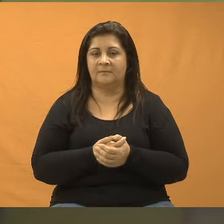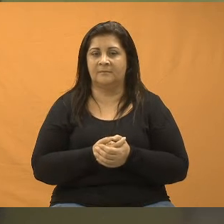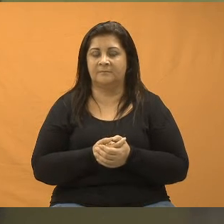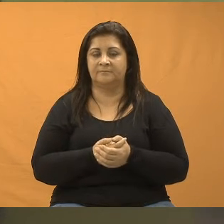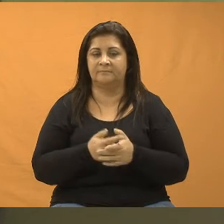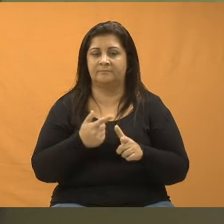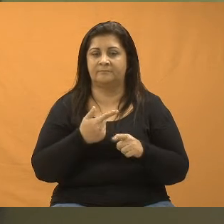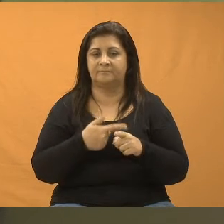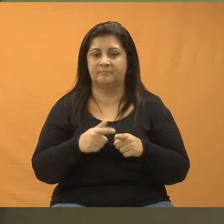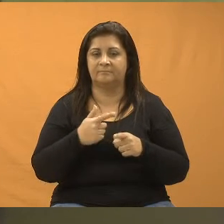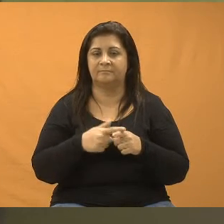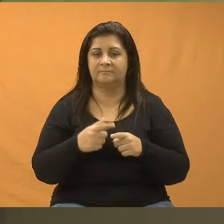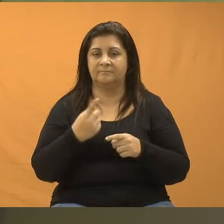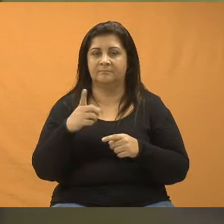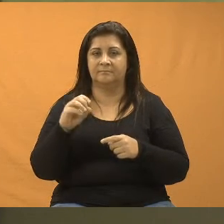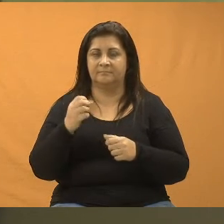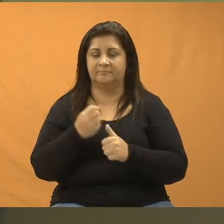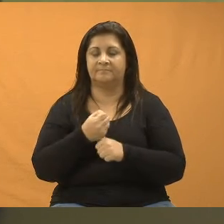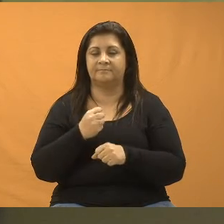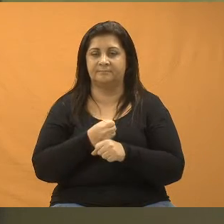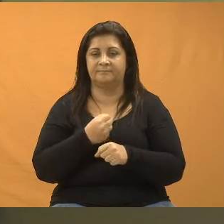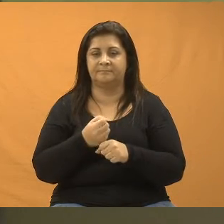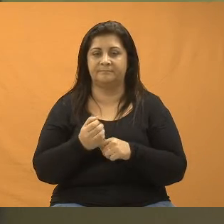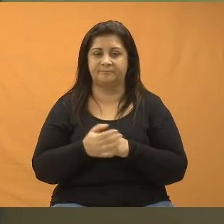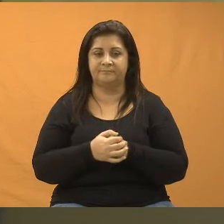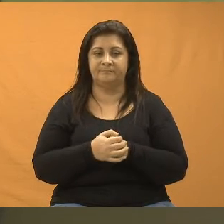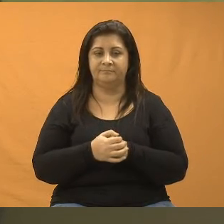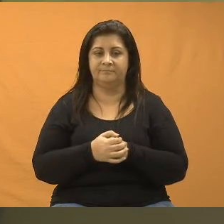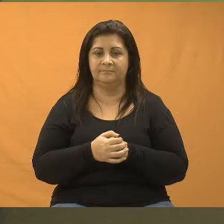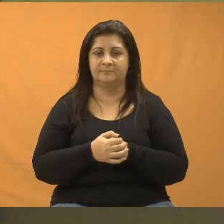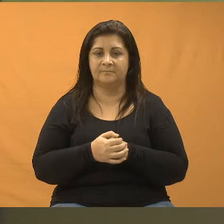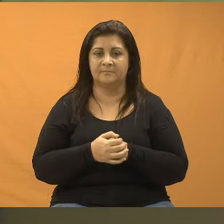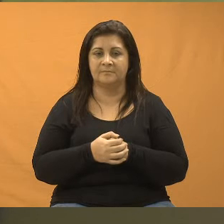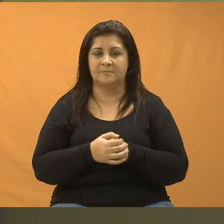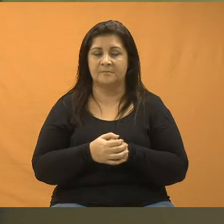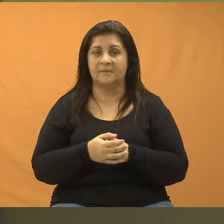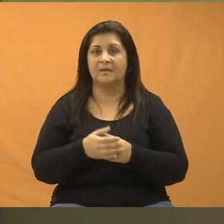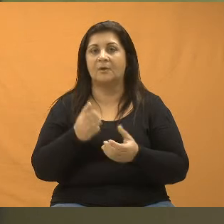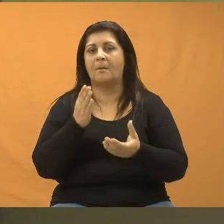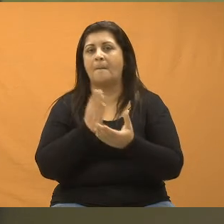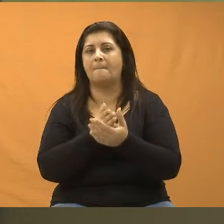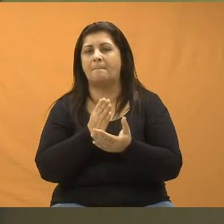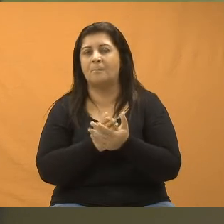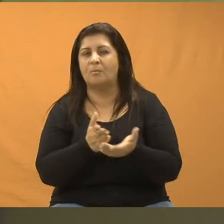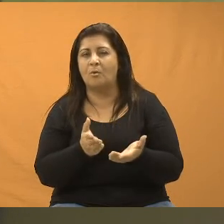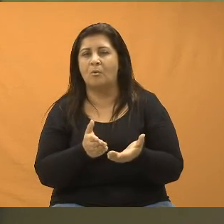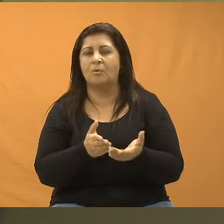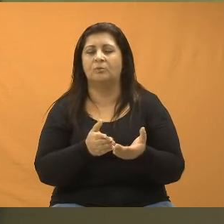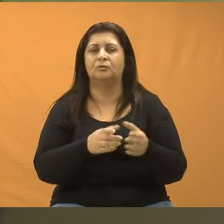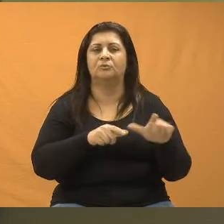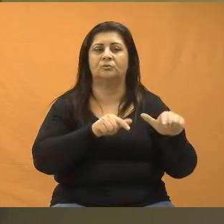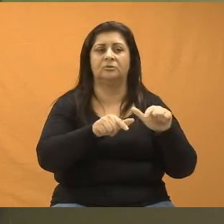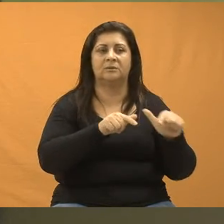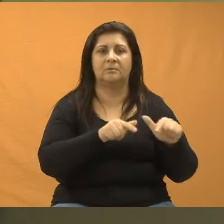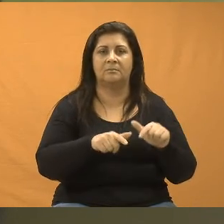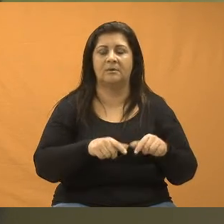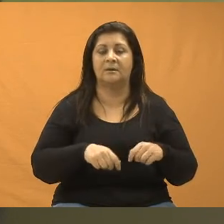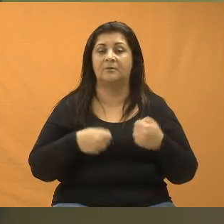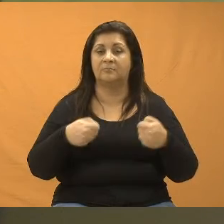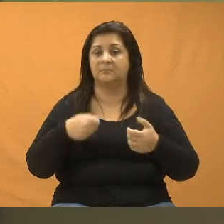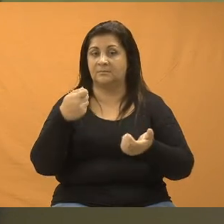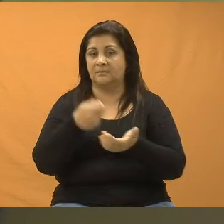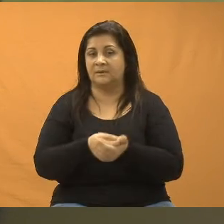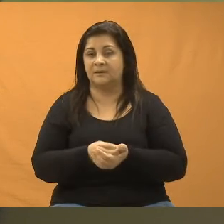anos. Então, esse também já está. Decisões judiciais quanto a acordos trabalhistas, tem que ser pago no ato. Então,